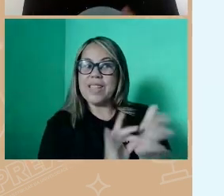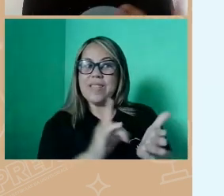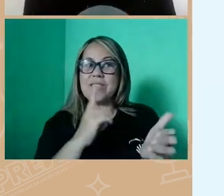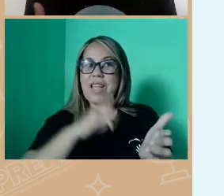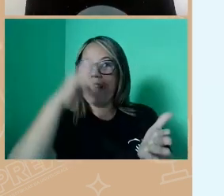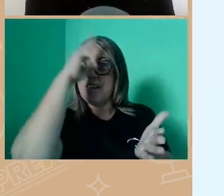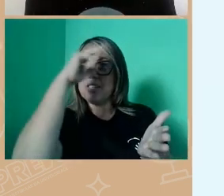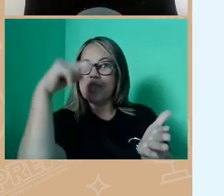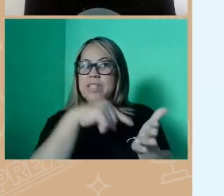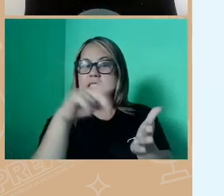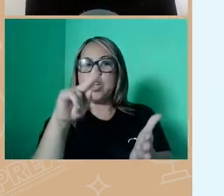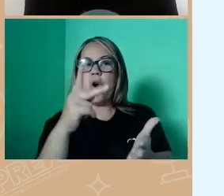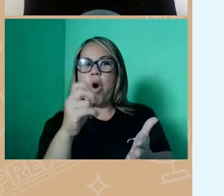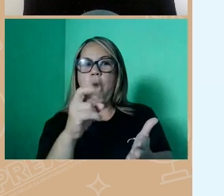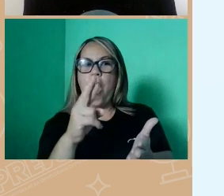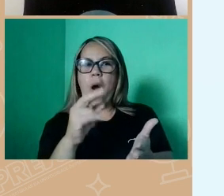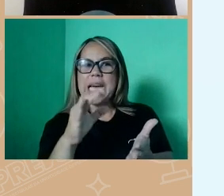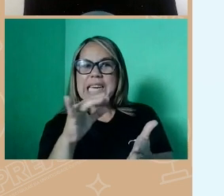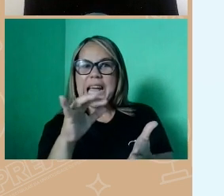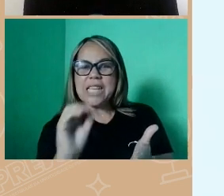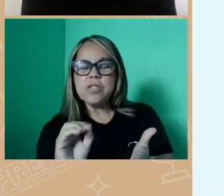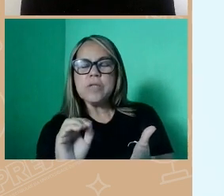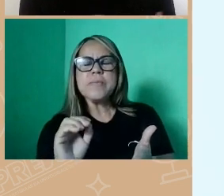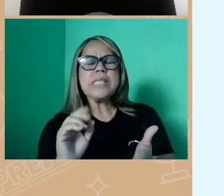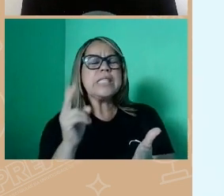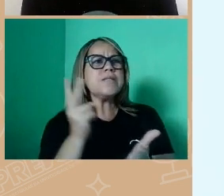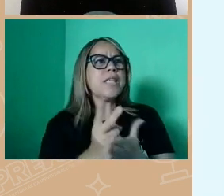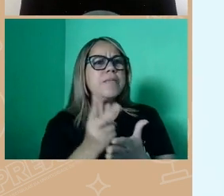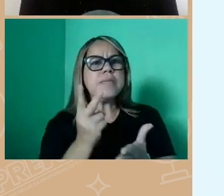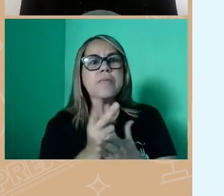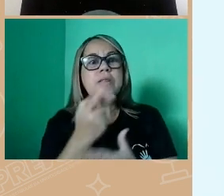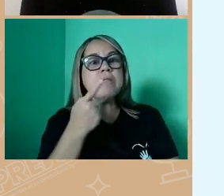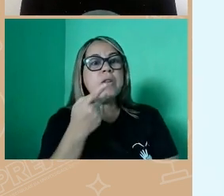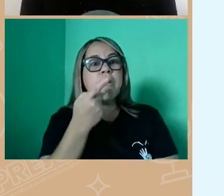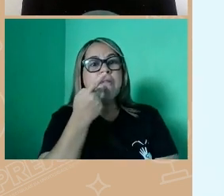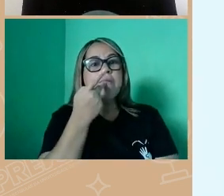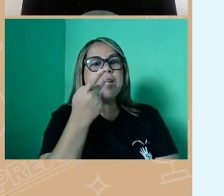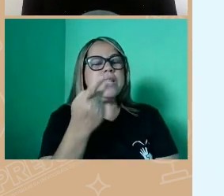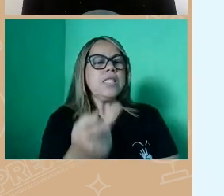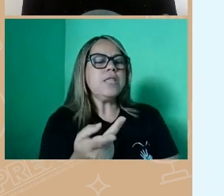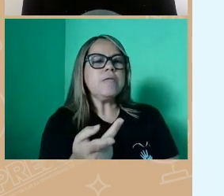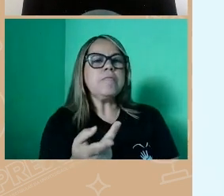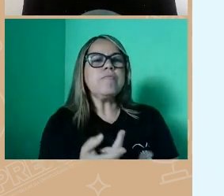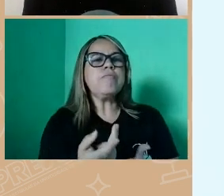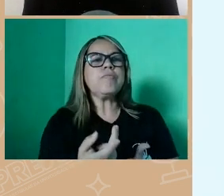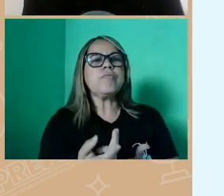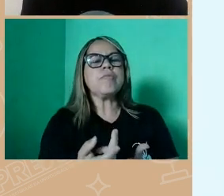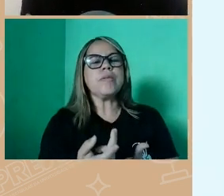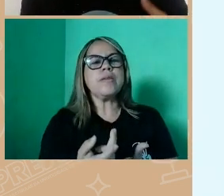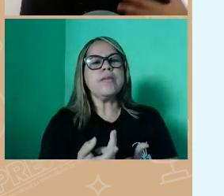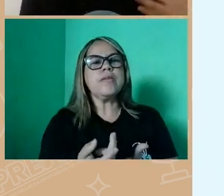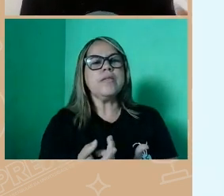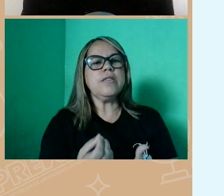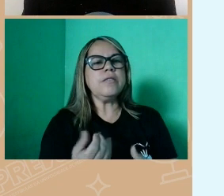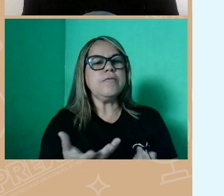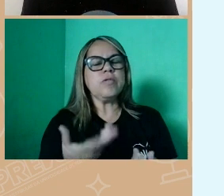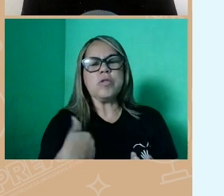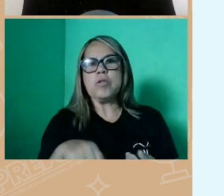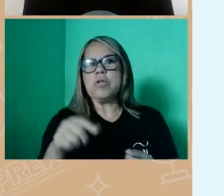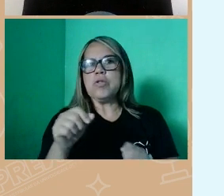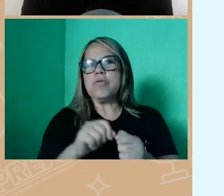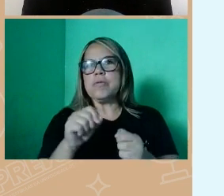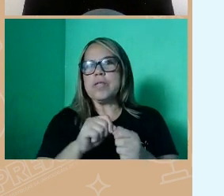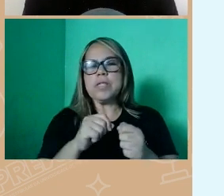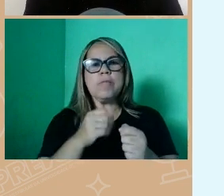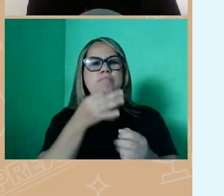Horácio. Toda vez que a gente fala e que a gente constrói discursos e